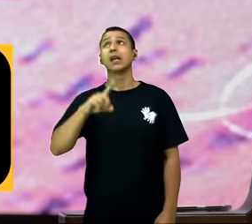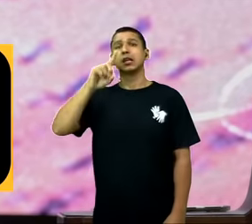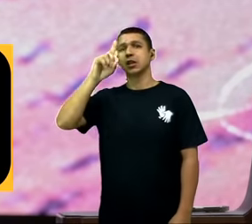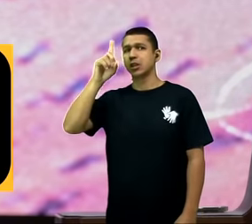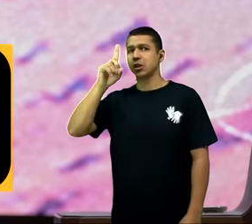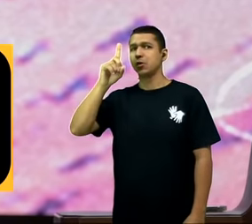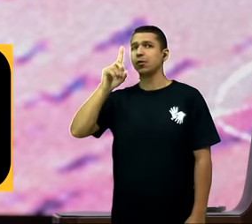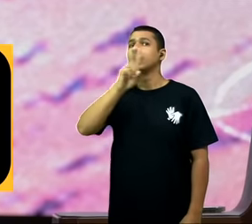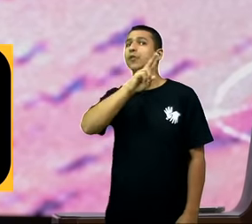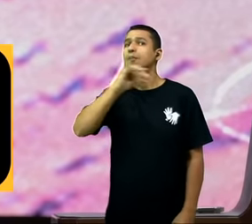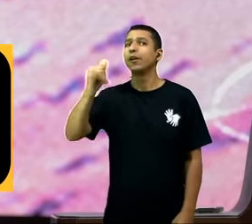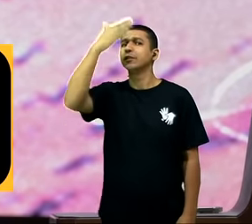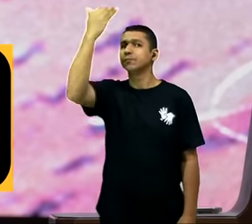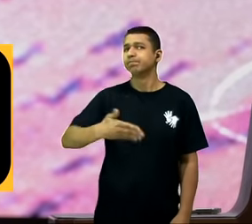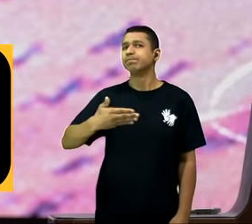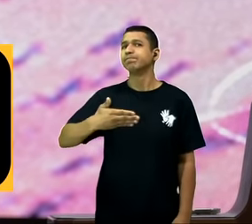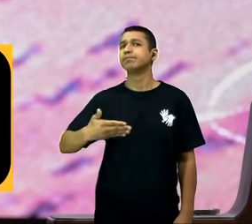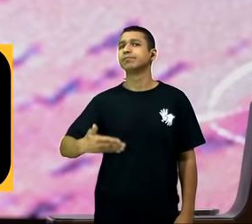provar.